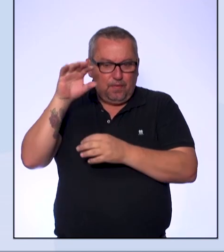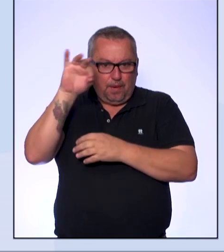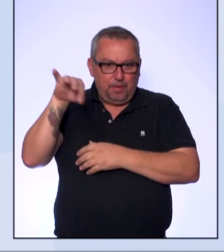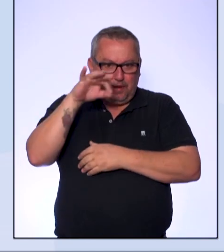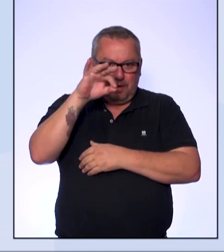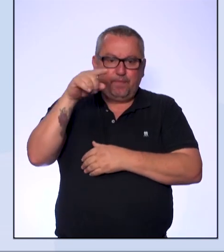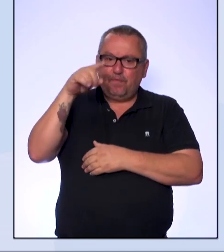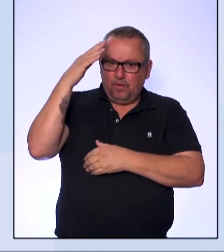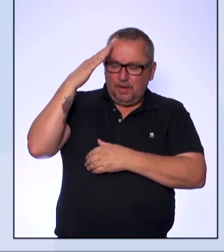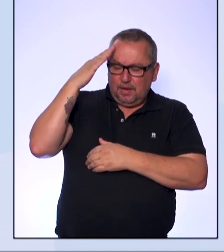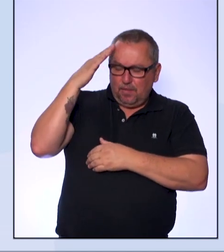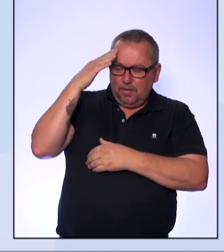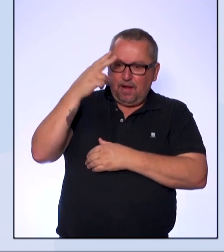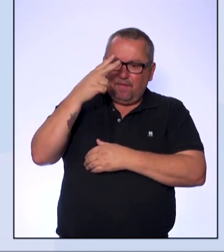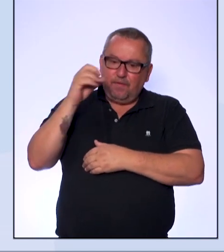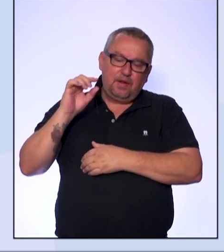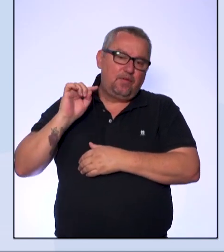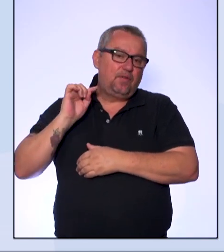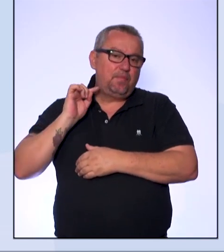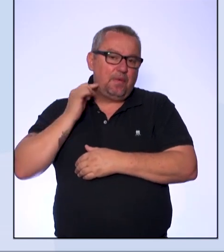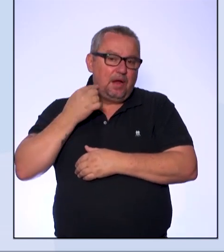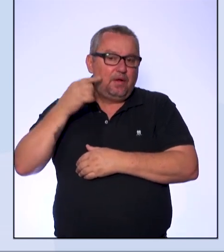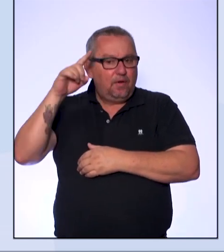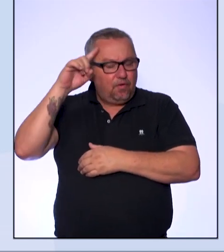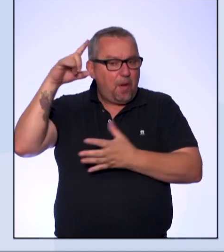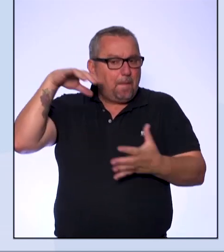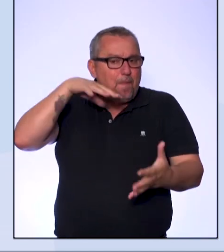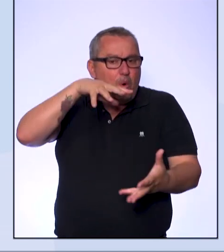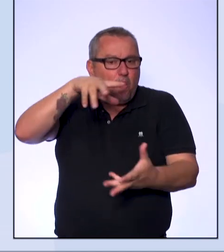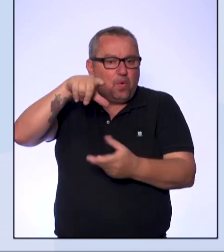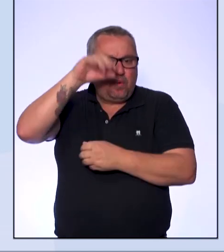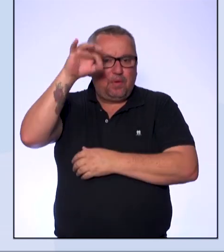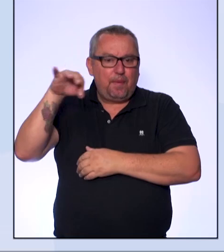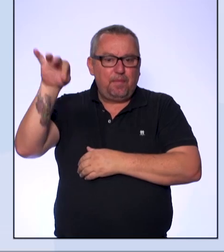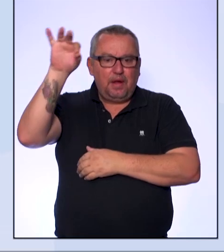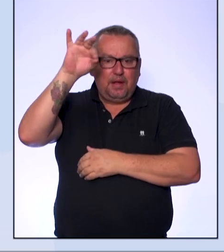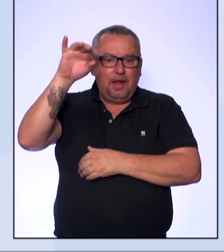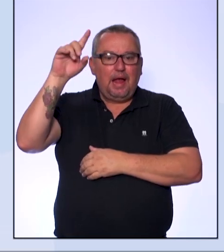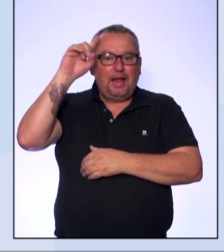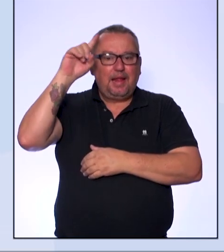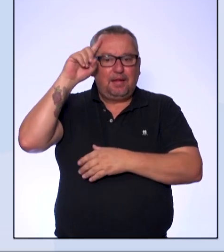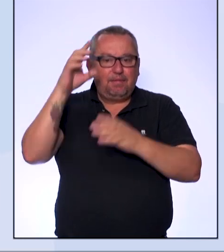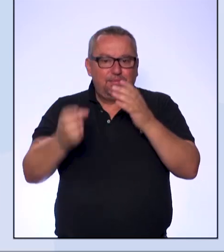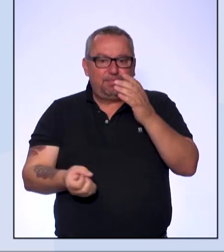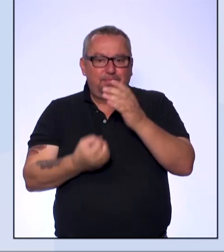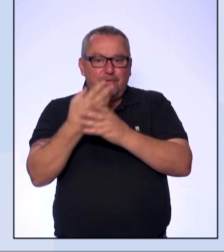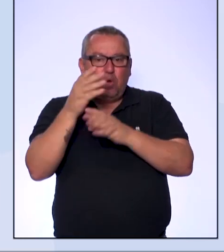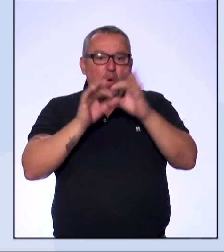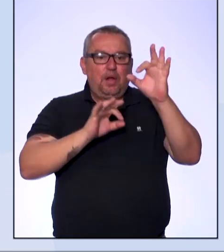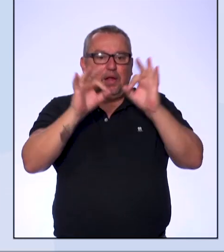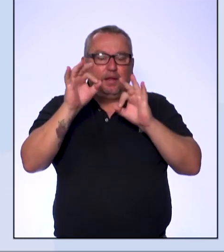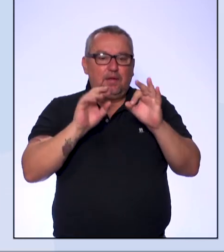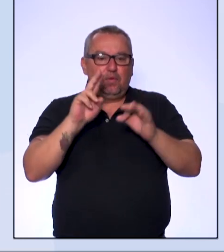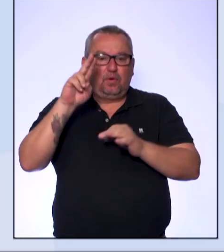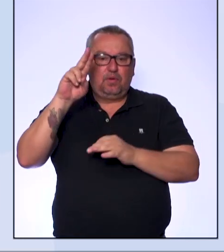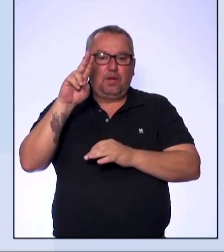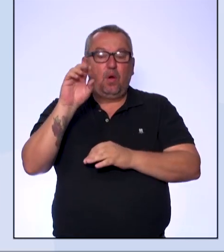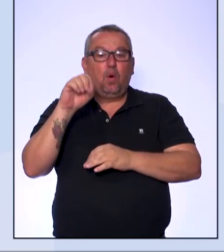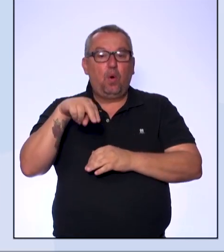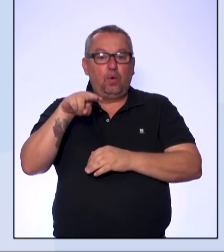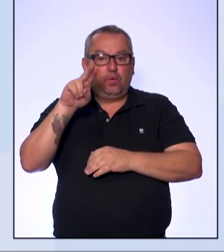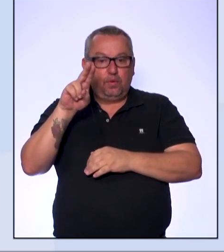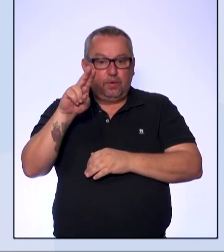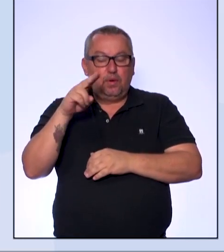dia 20 de maio é o Dia Mundial das Abelhas? A data foi criada pela Organização das Nações Unidas, a ONU,